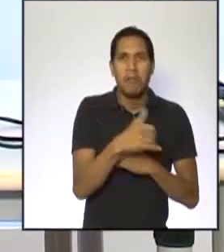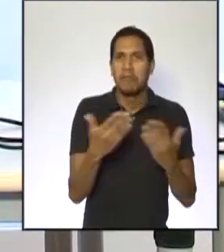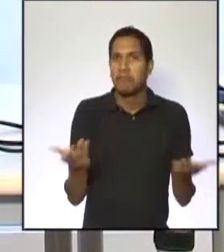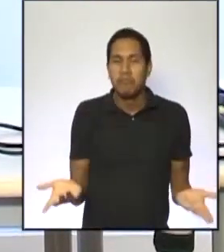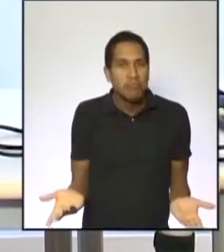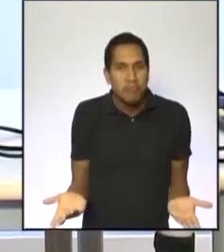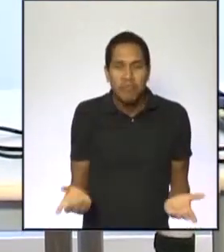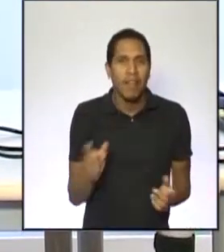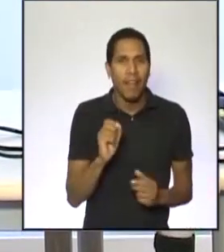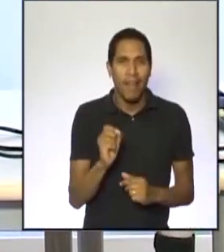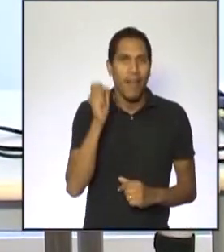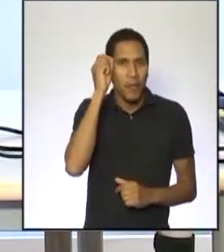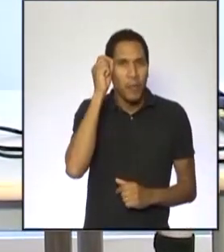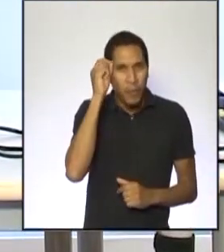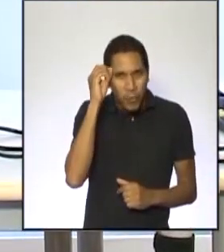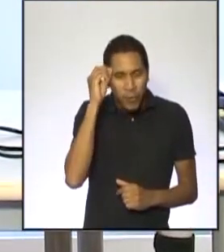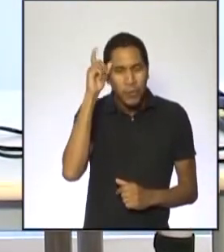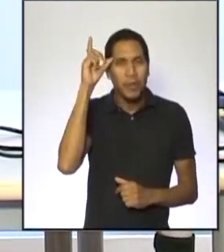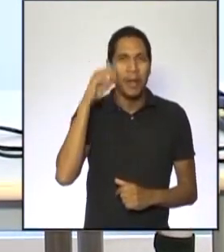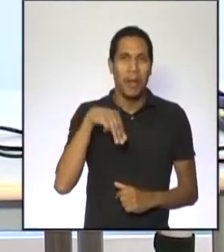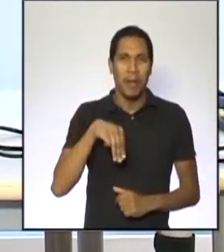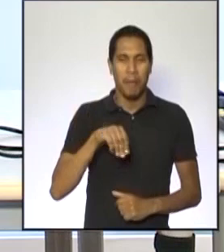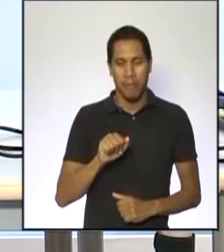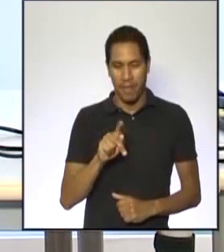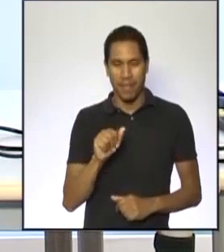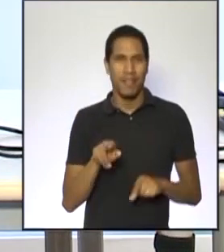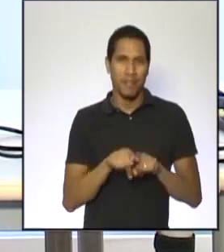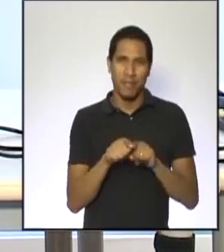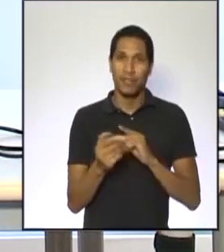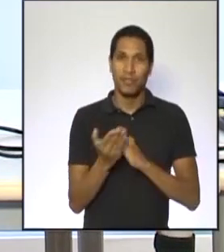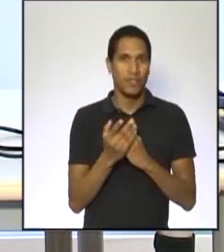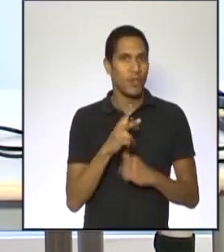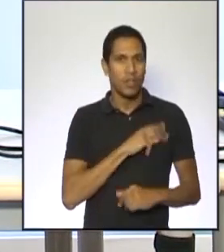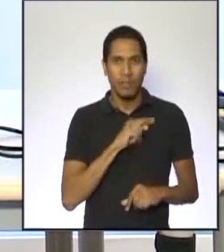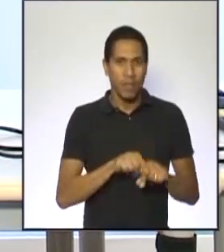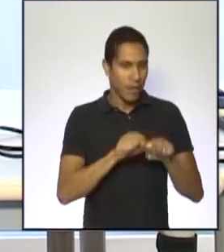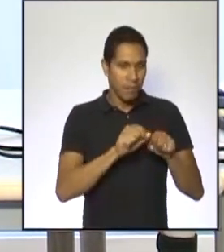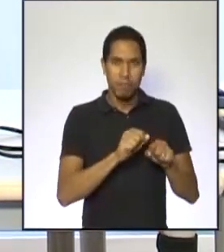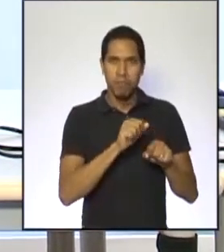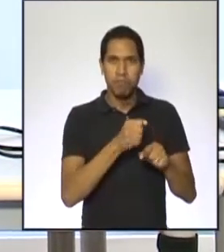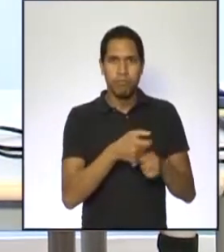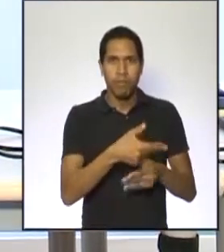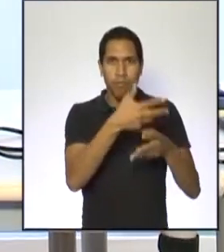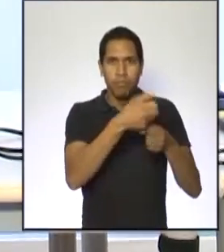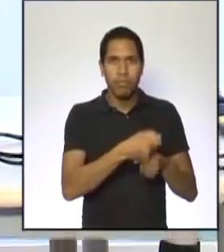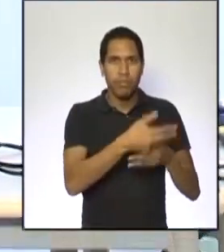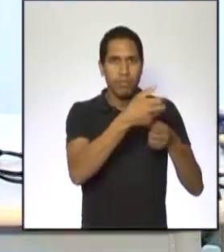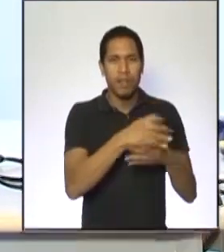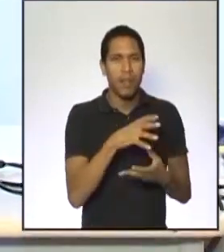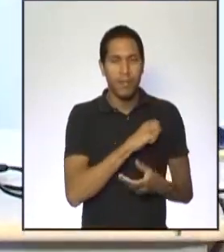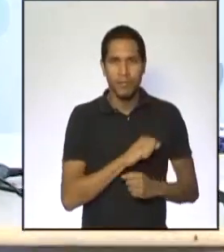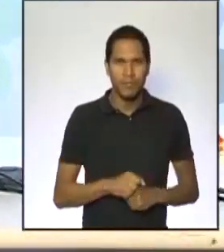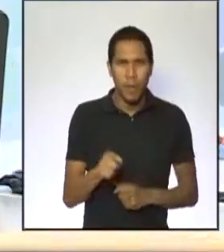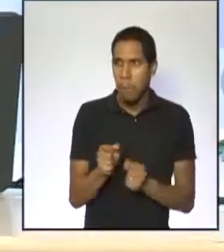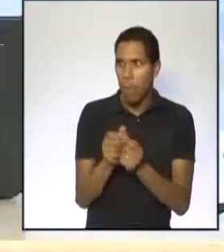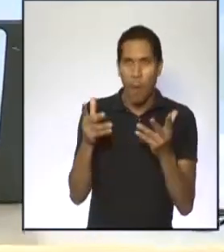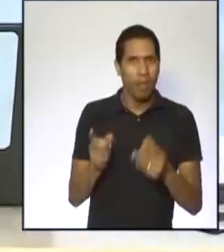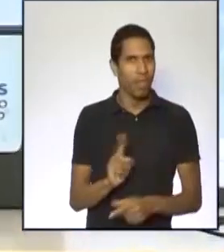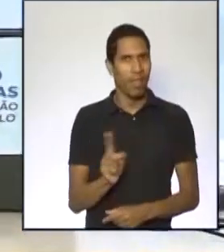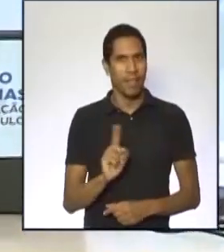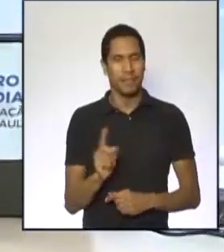cultura maker nos ajuda. Vocês estão escrevendo muito rápido. Uma bomba. Não, nós não vamos fazer nada disso. Nós vamos